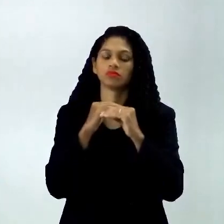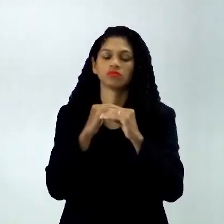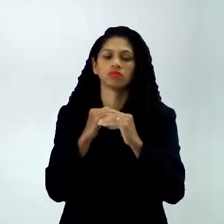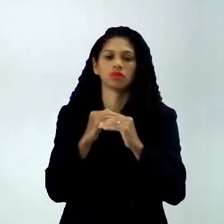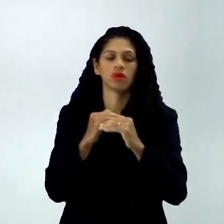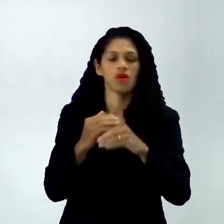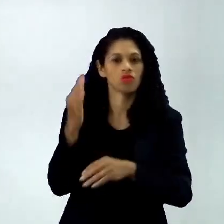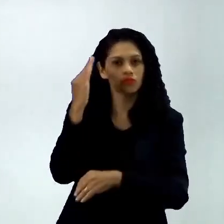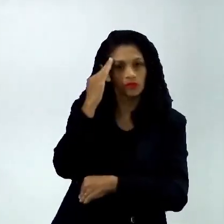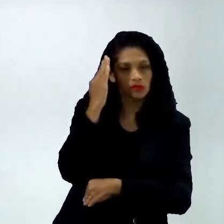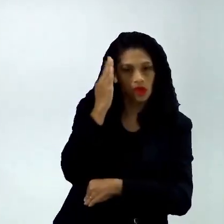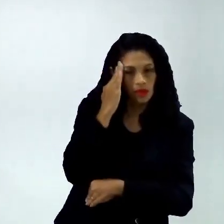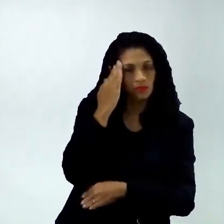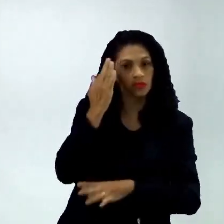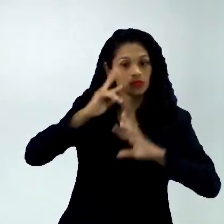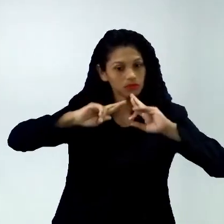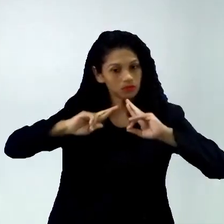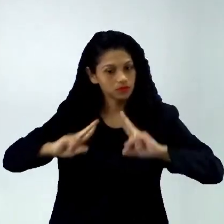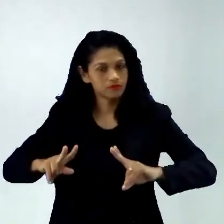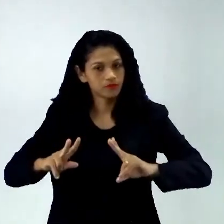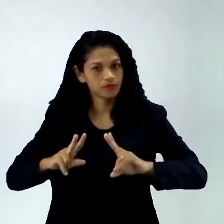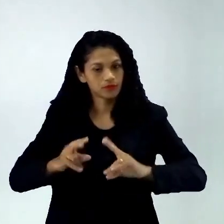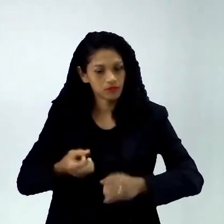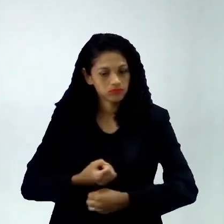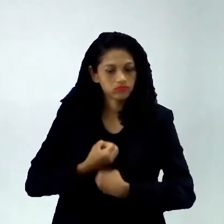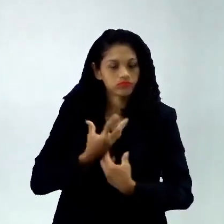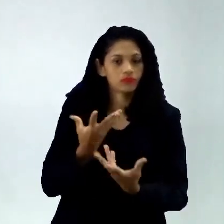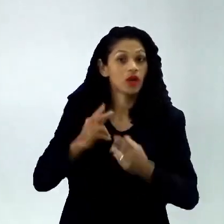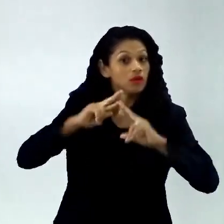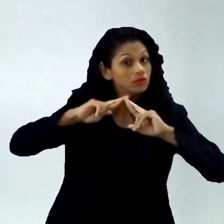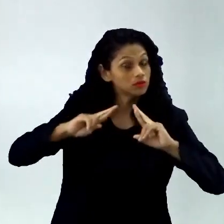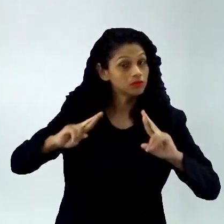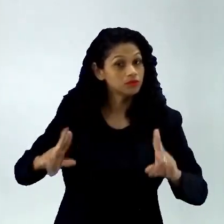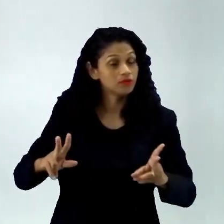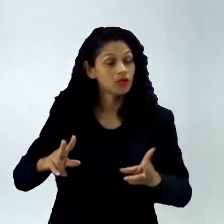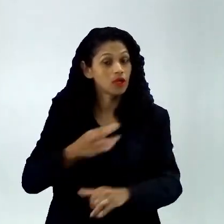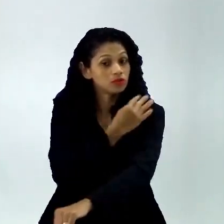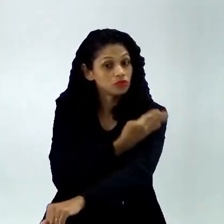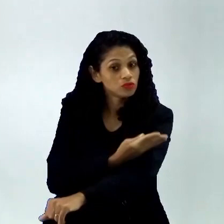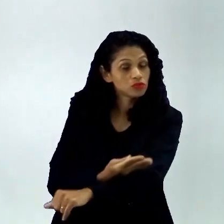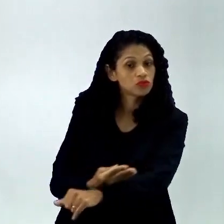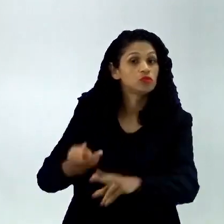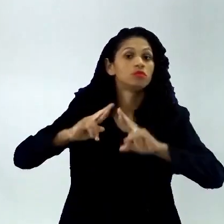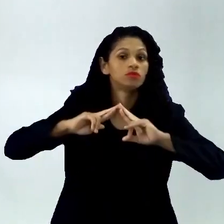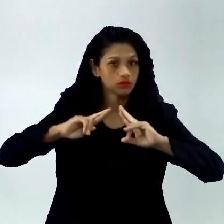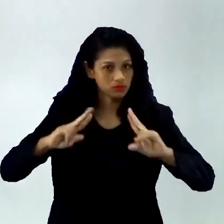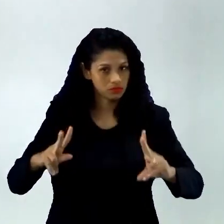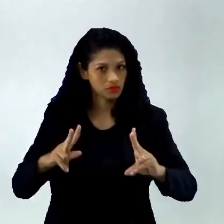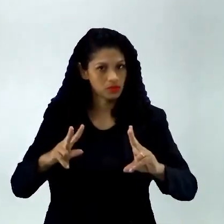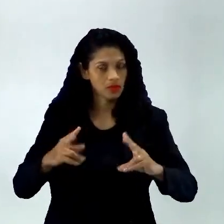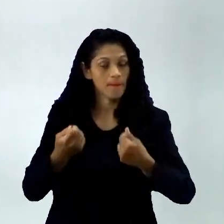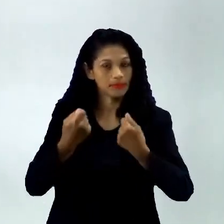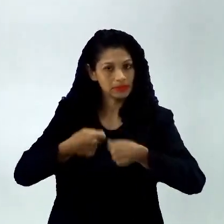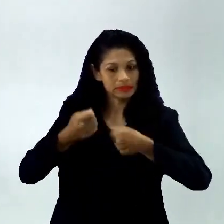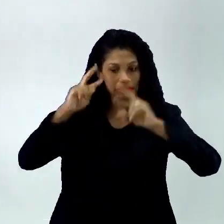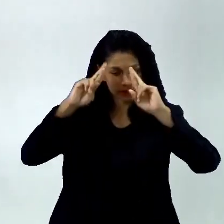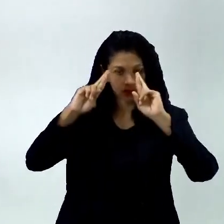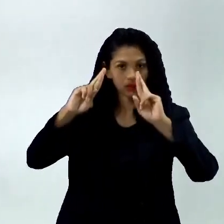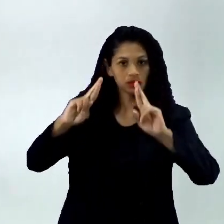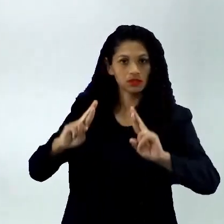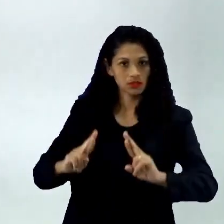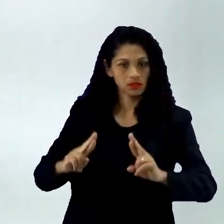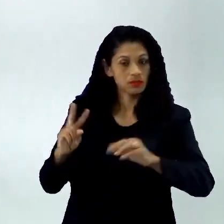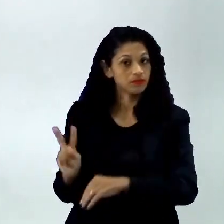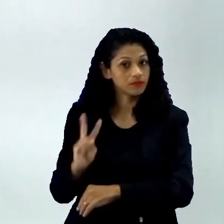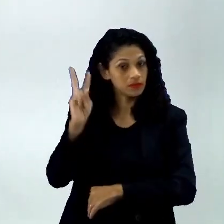distintos e a forma de se manifestar e expressar também vai ser diferente. O que é importante é o respeito e a valorização, porque